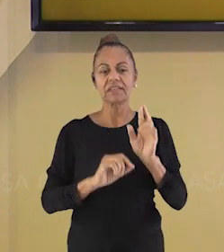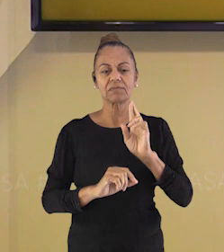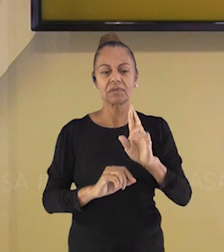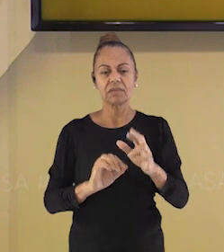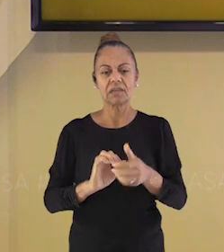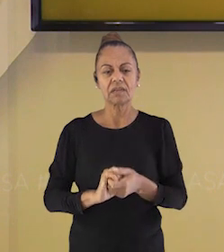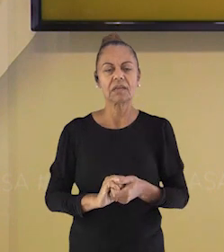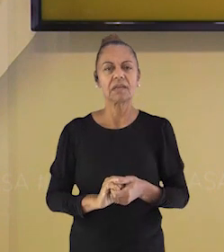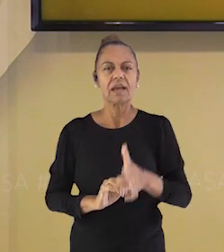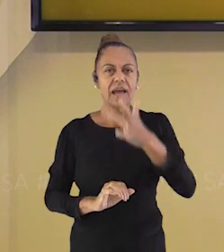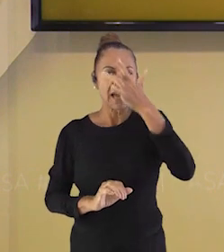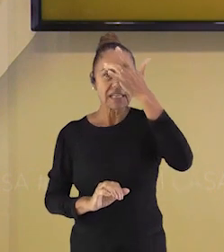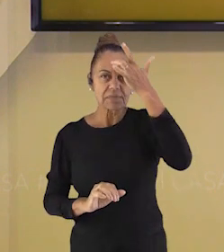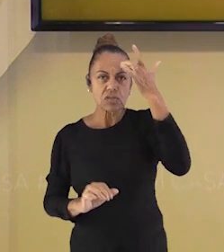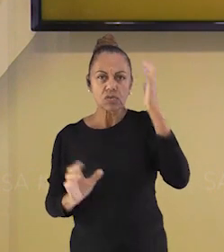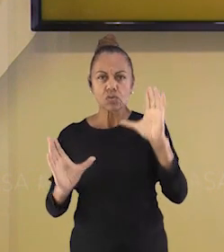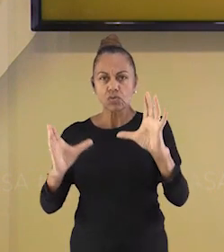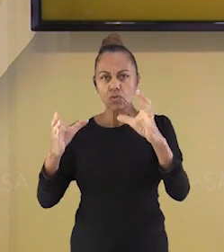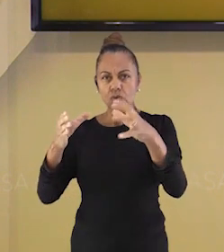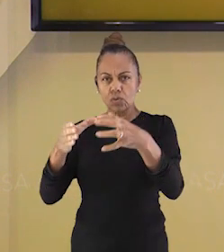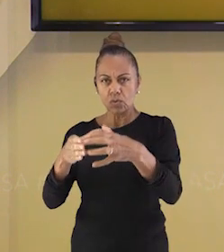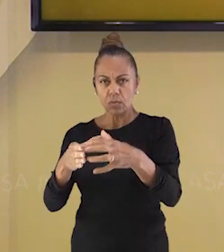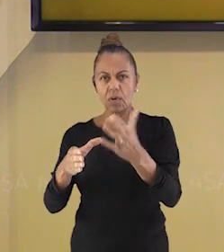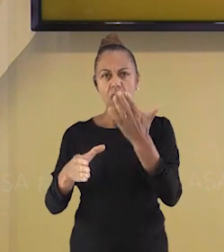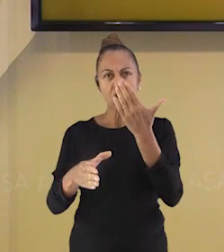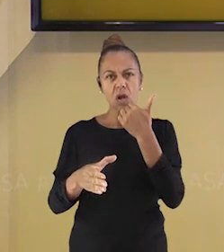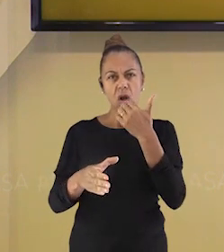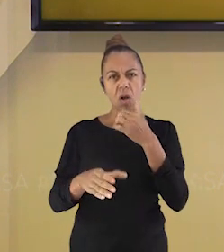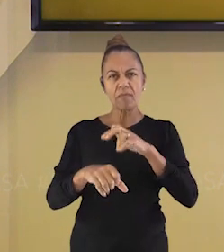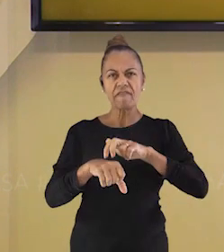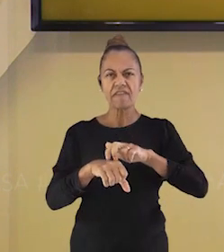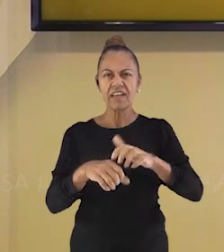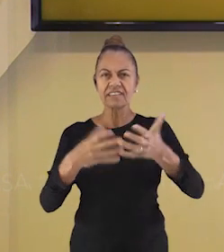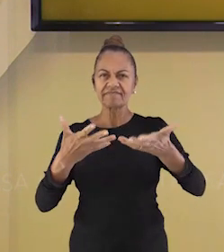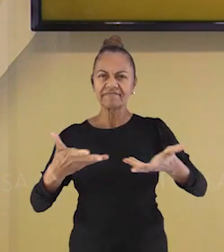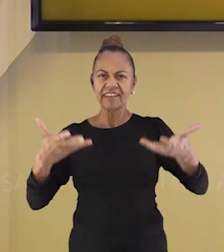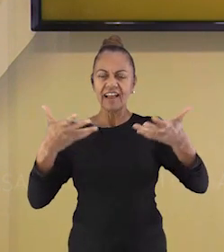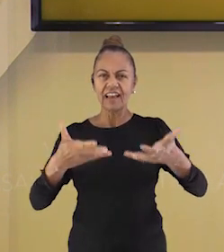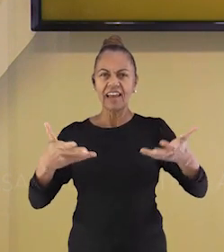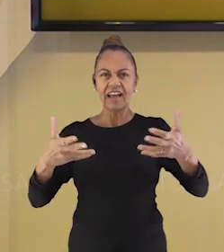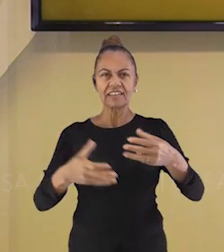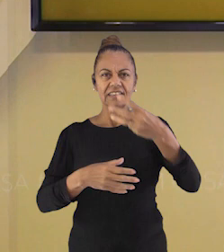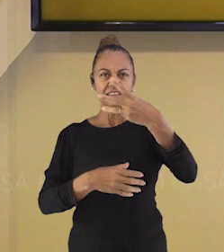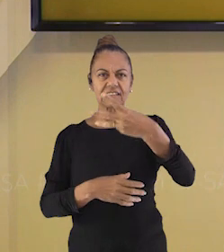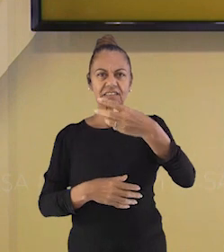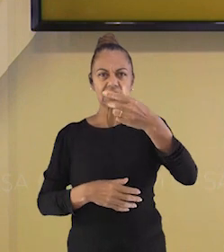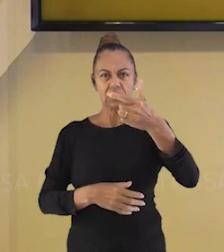são: para as pessoas que consomem salada,